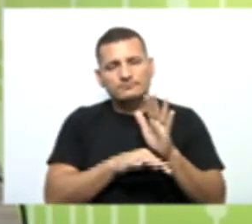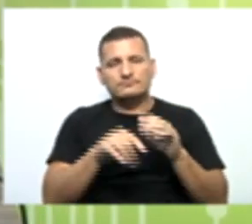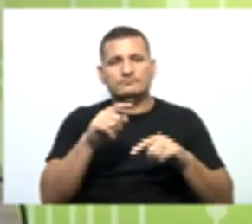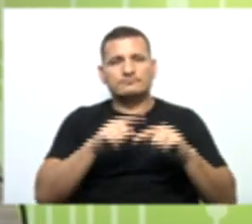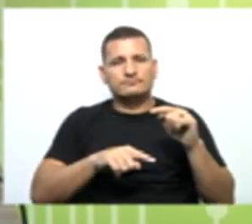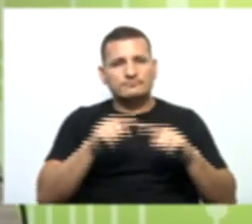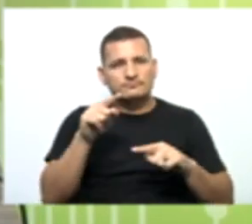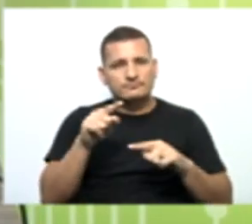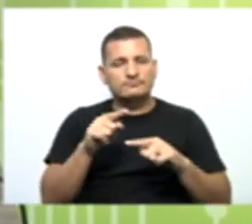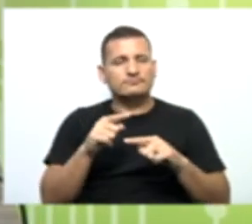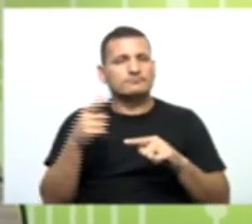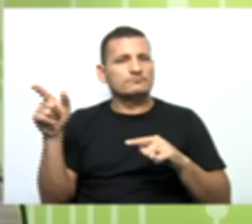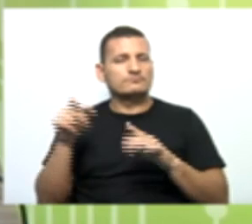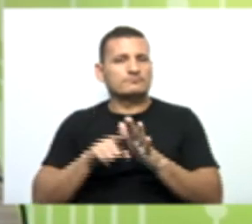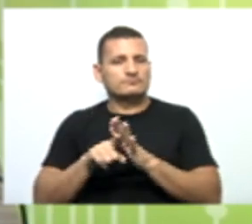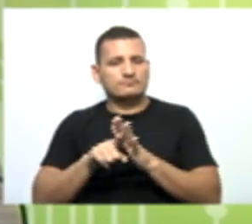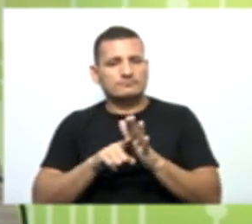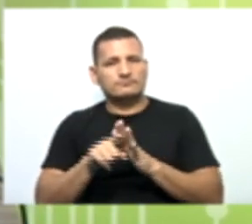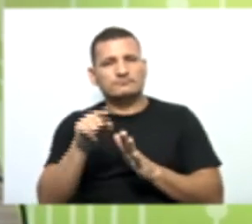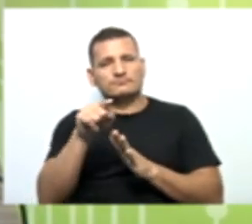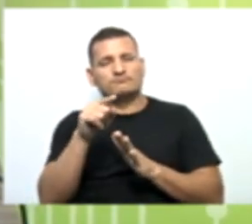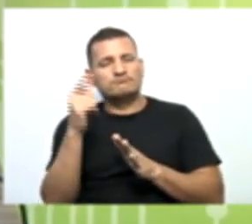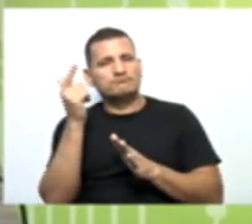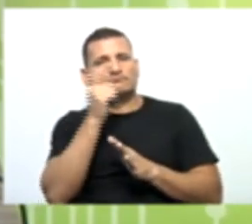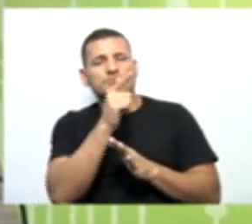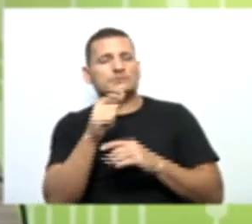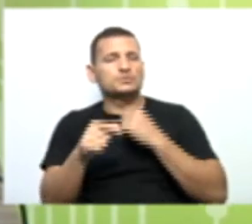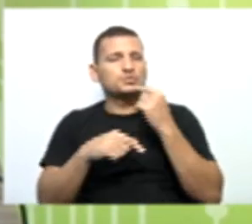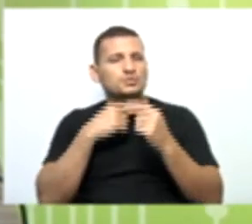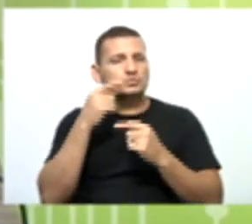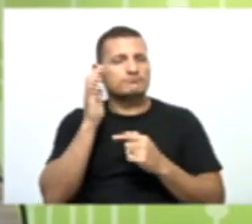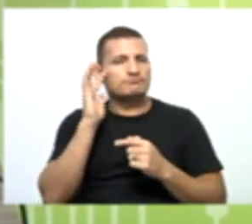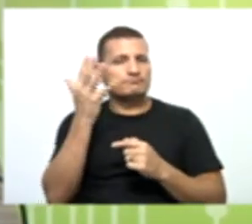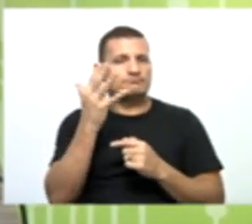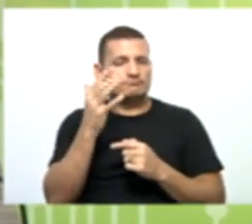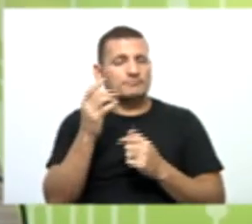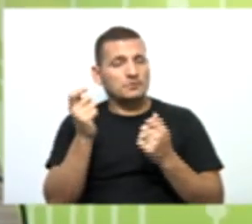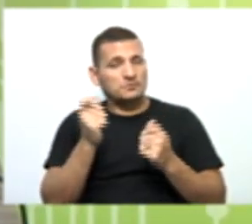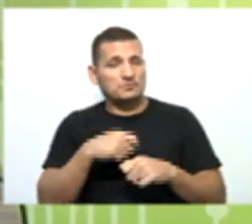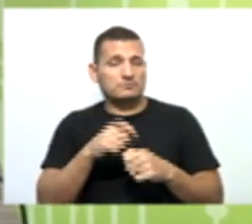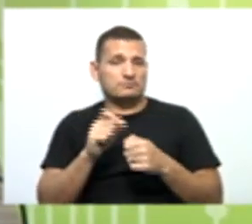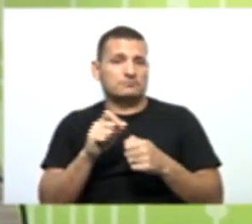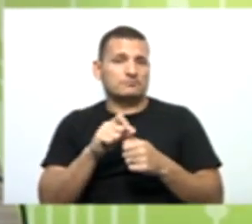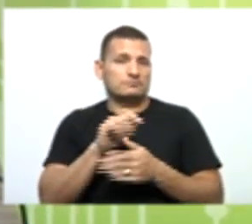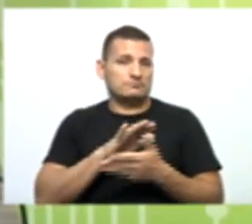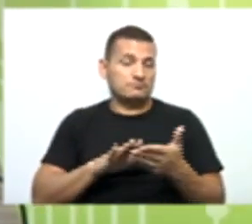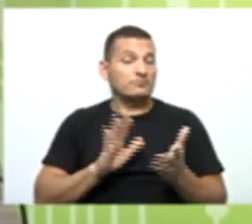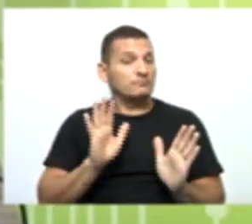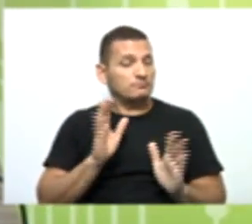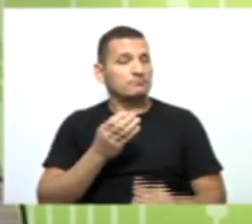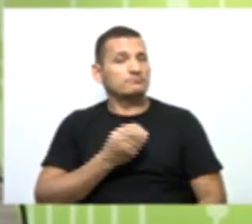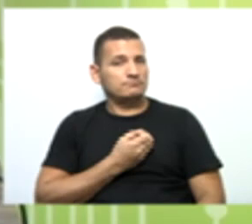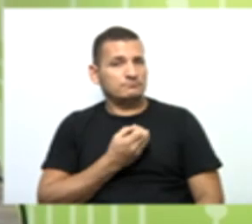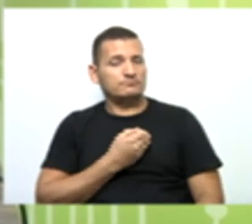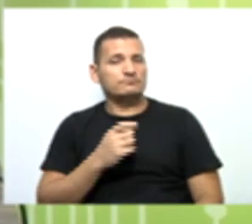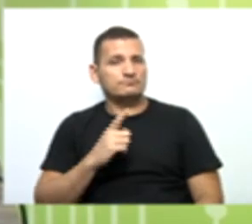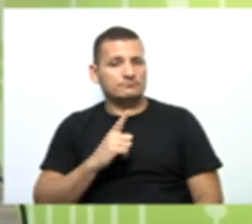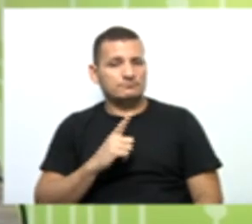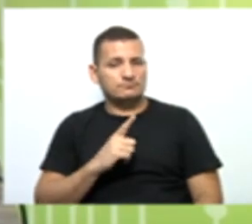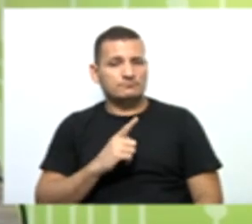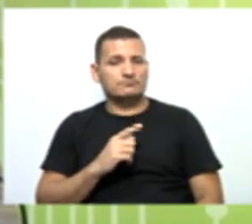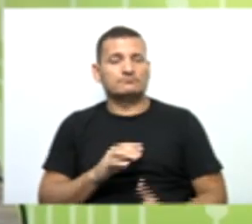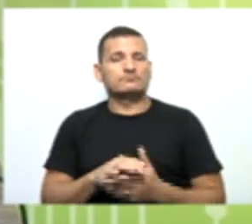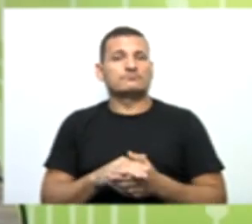materiais extras para você conseguir tirar essas dúvidas para poder fazer a atividade. Vale nota, pessoal, vale nota. Nós temos também